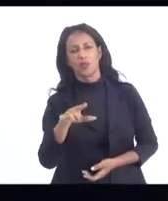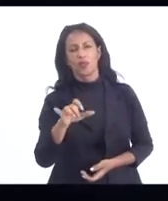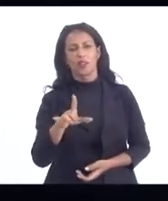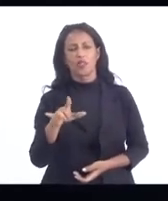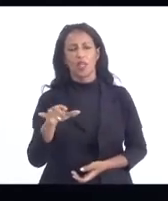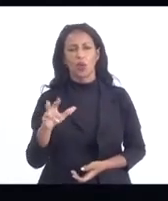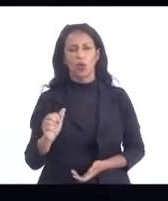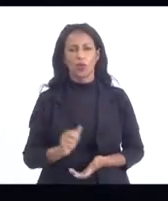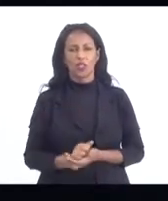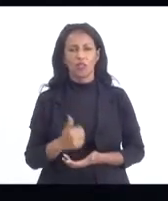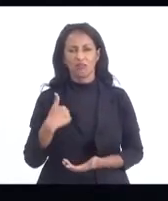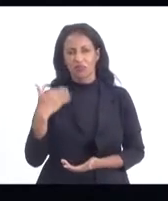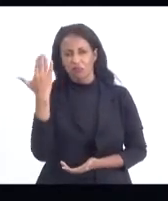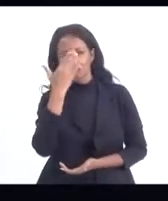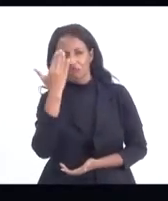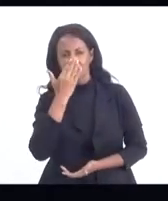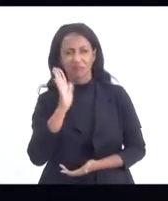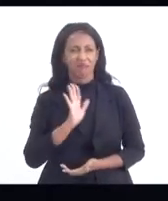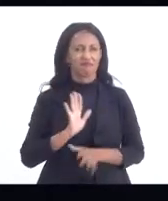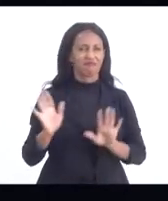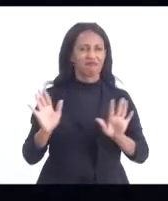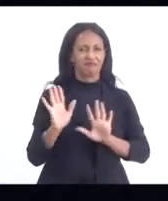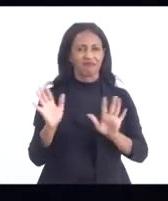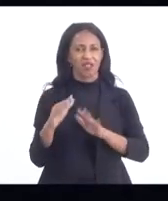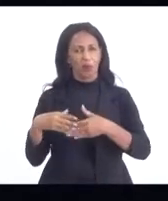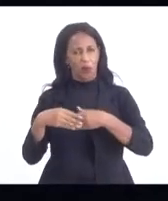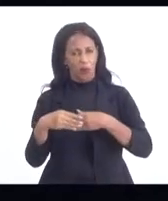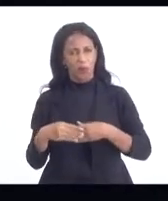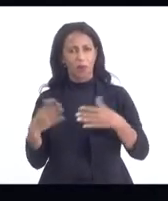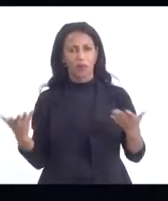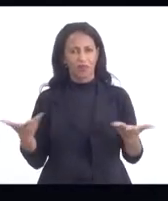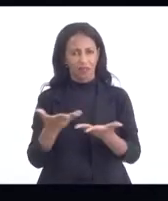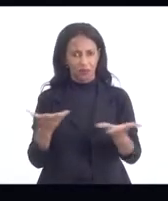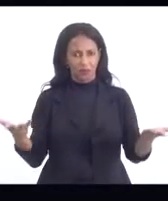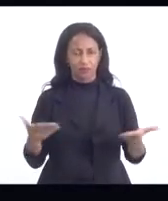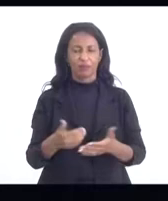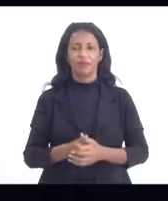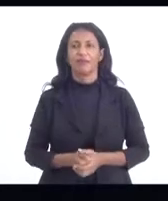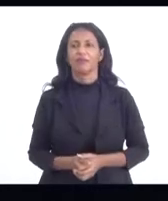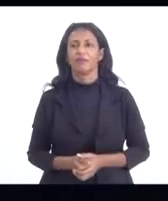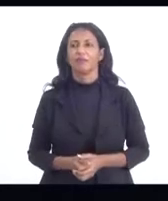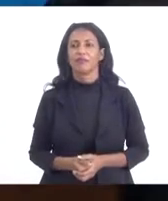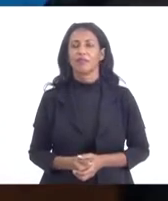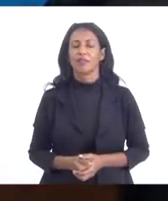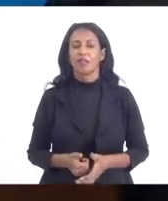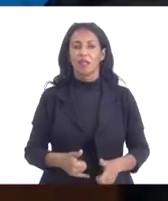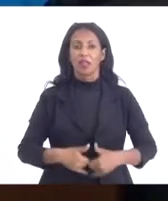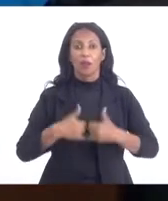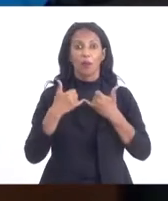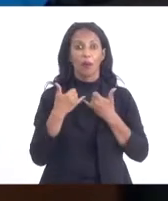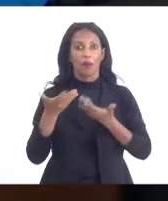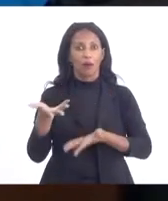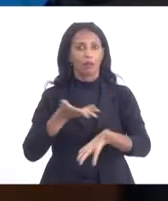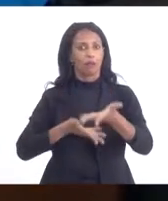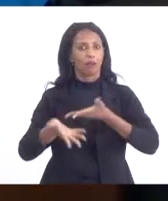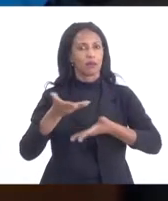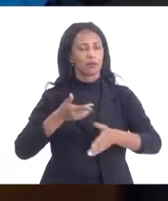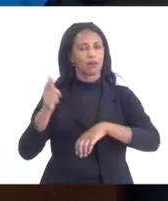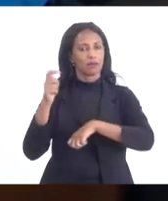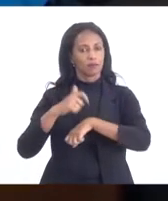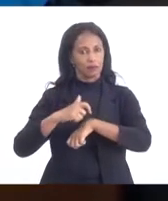se eu estiver vendo mais algum também, cumprimento aqui a todos presentes. É uma honra enorme estar participando deste